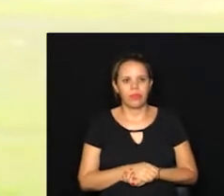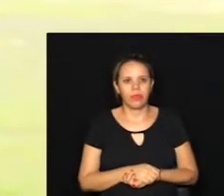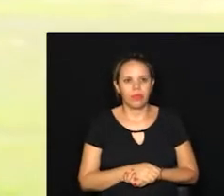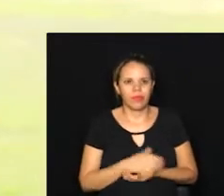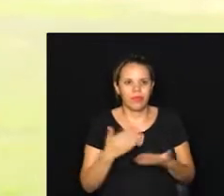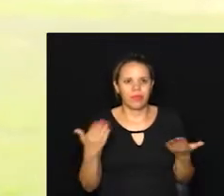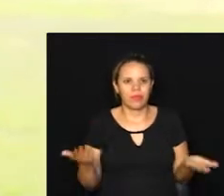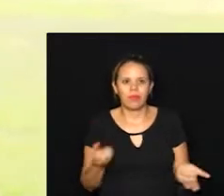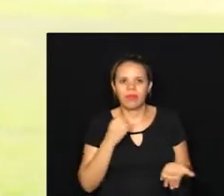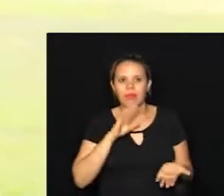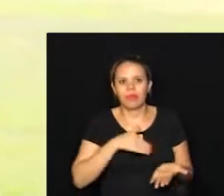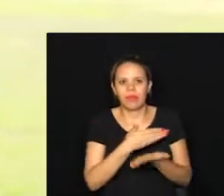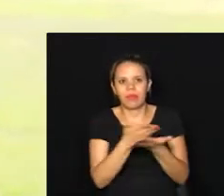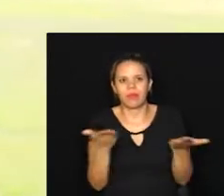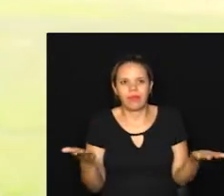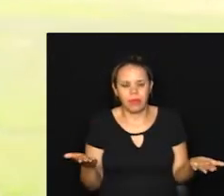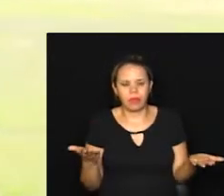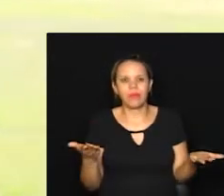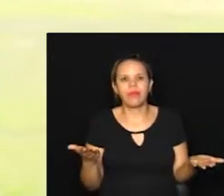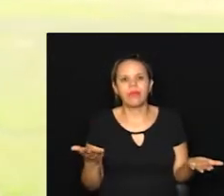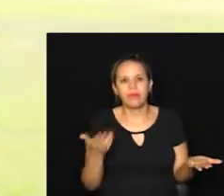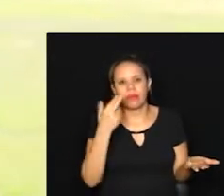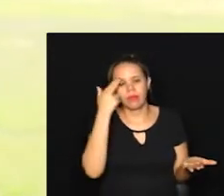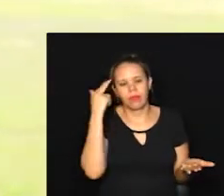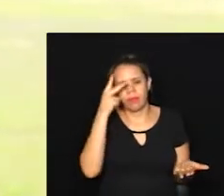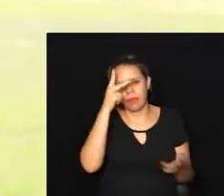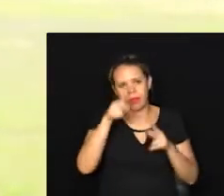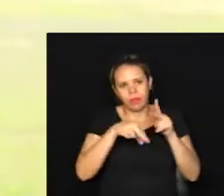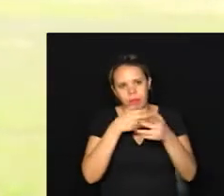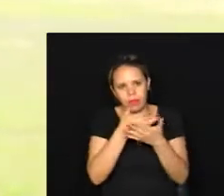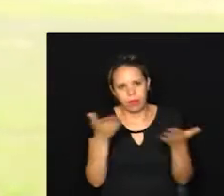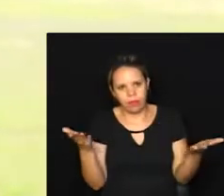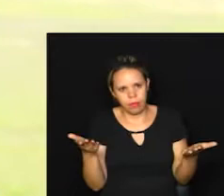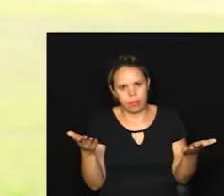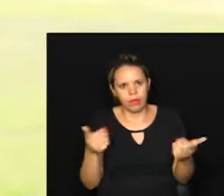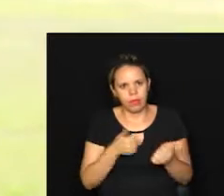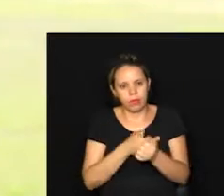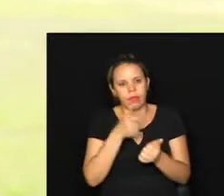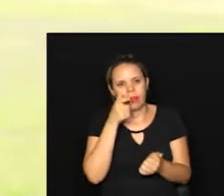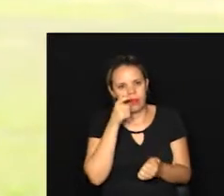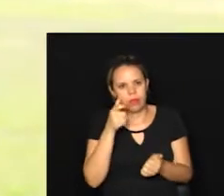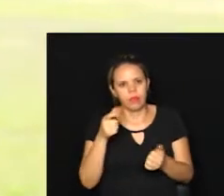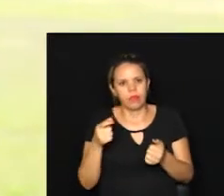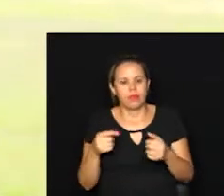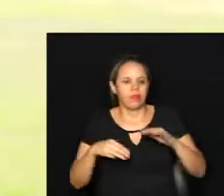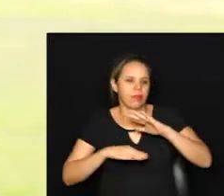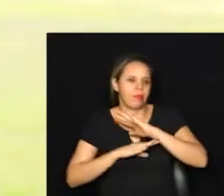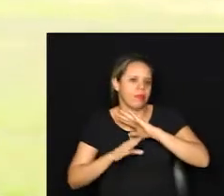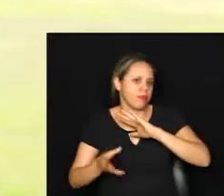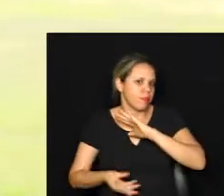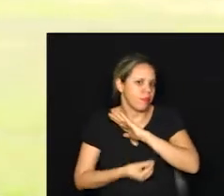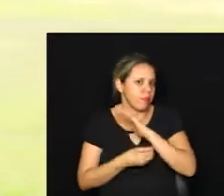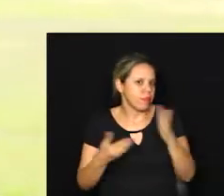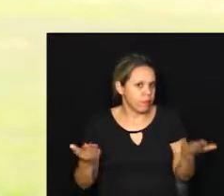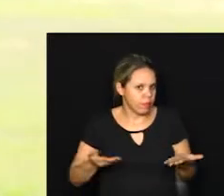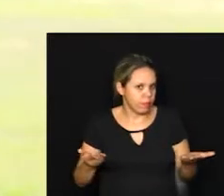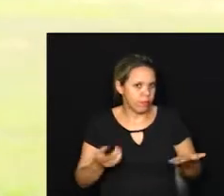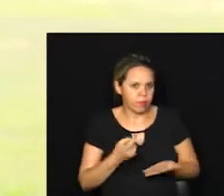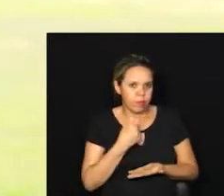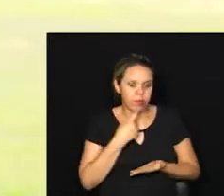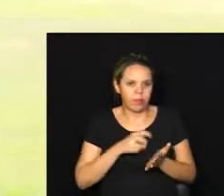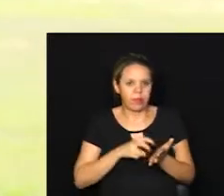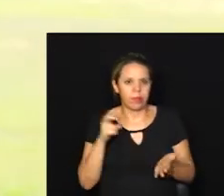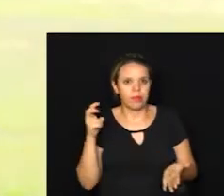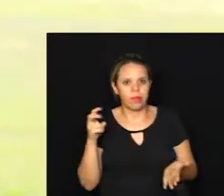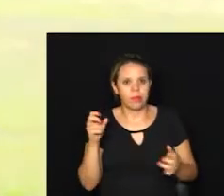Pois é, boa tarde para você, Gabriel Castro, boa tarde para todo mundo acompanhando o Câmara Total. Hoje Campinas